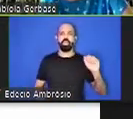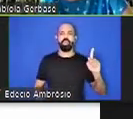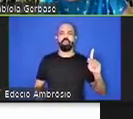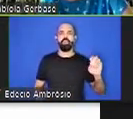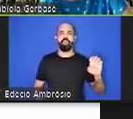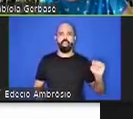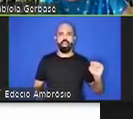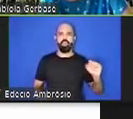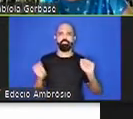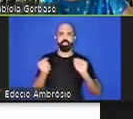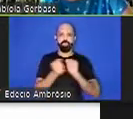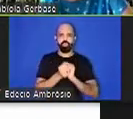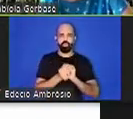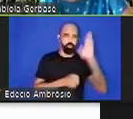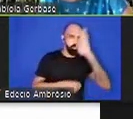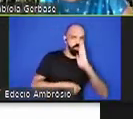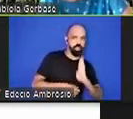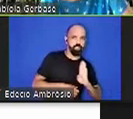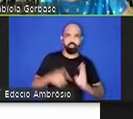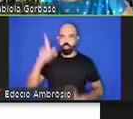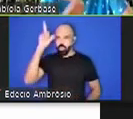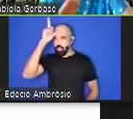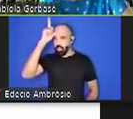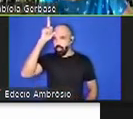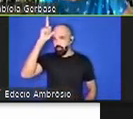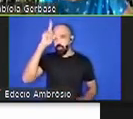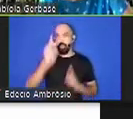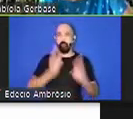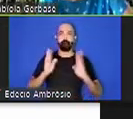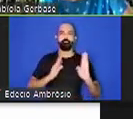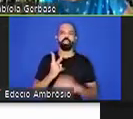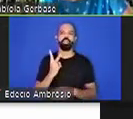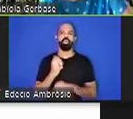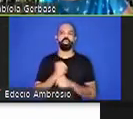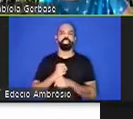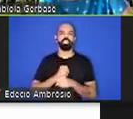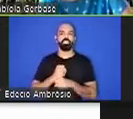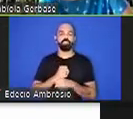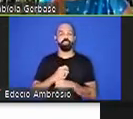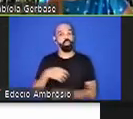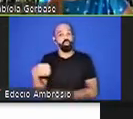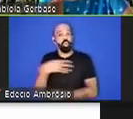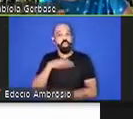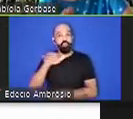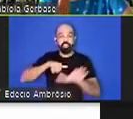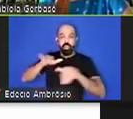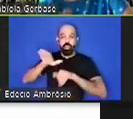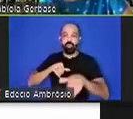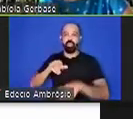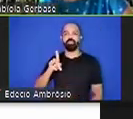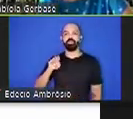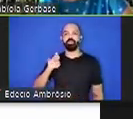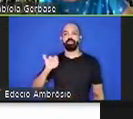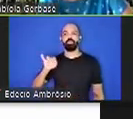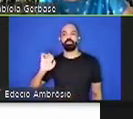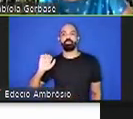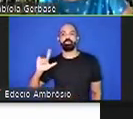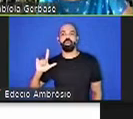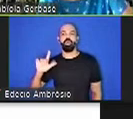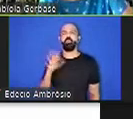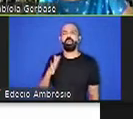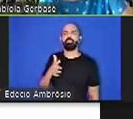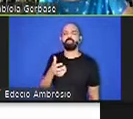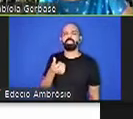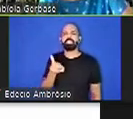Alemanha, pelo período inicialmente de 2 anos. Então, estamos com uma nova chamada do PROBRAL. Já são quase 600 projetos